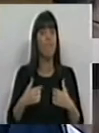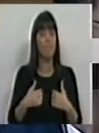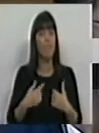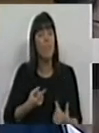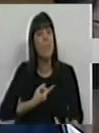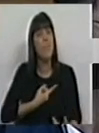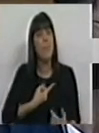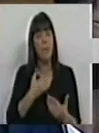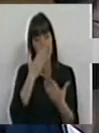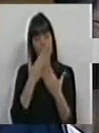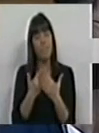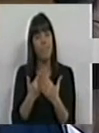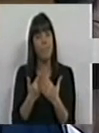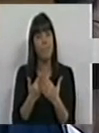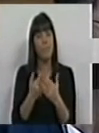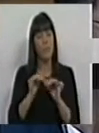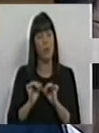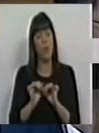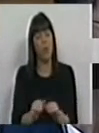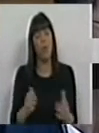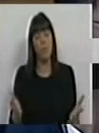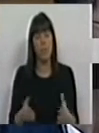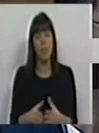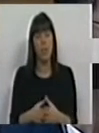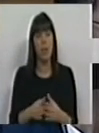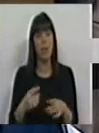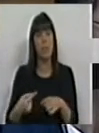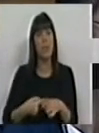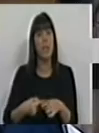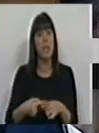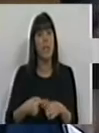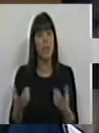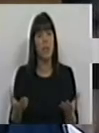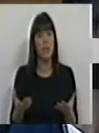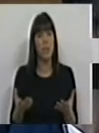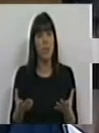vamos ter que enfrentar a oposição dos interesses